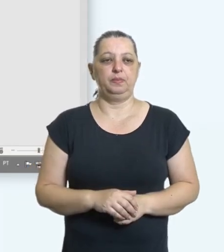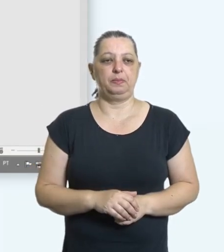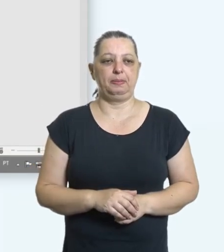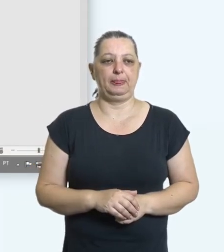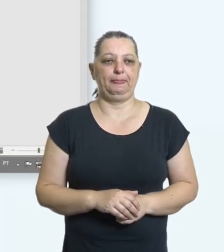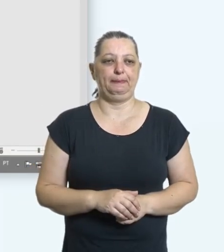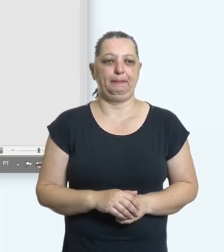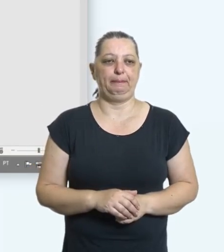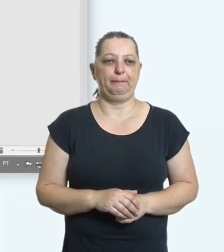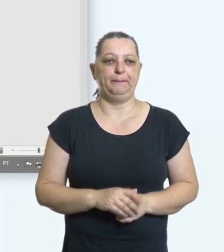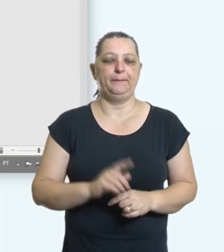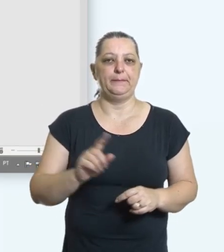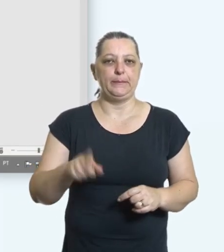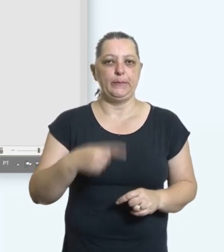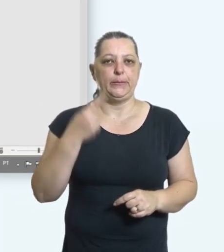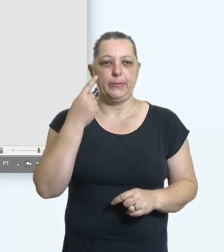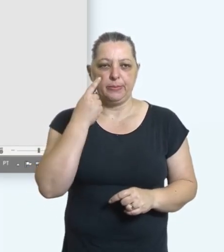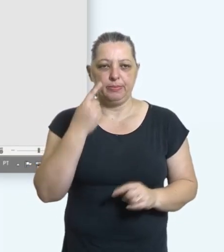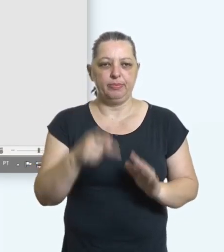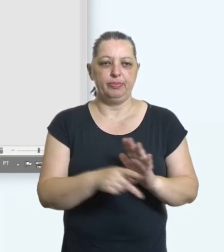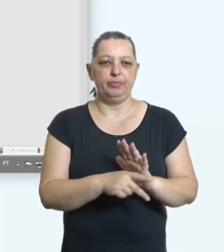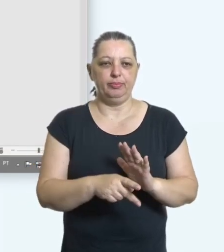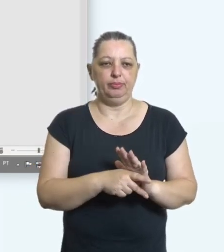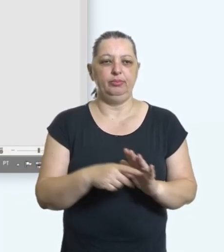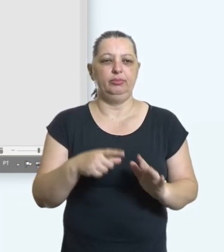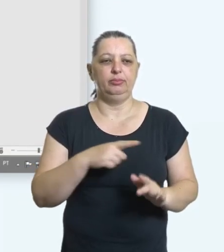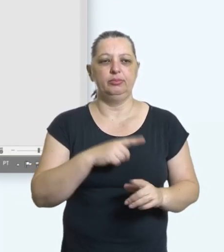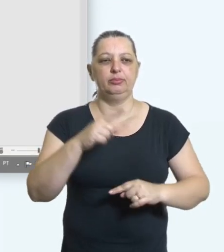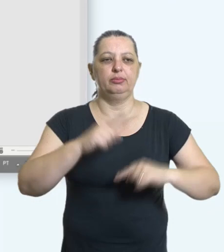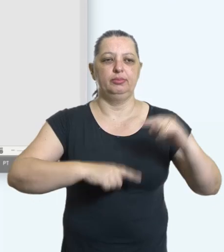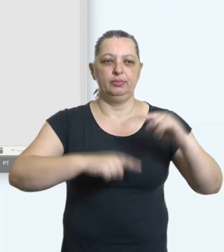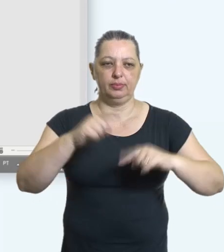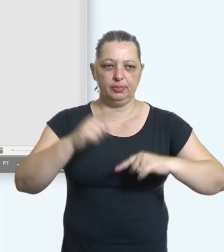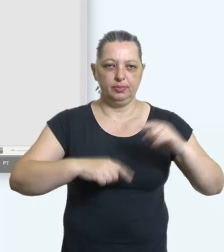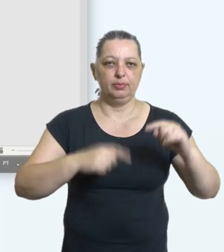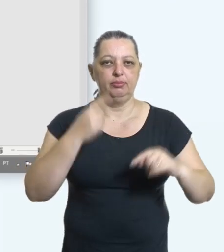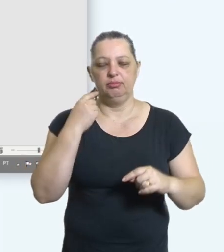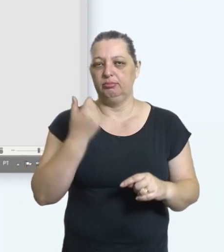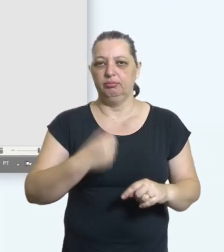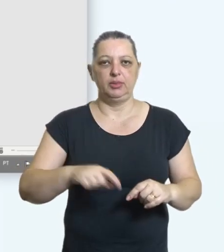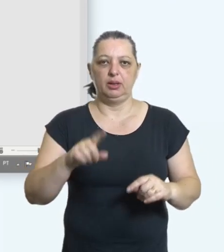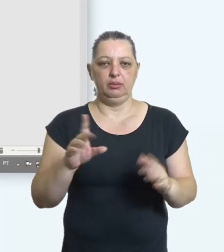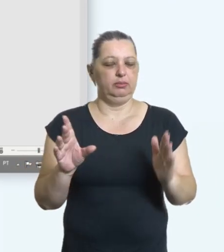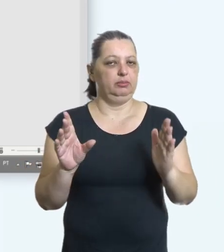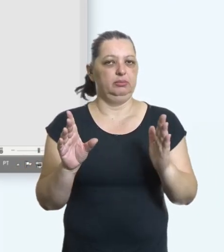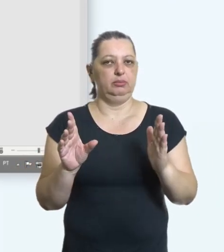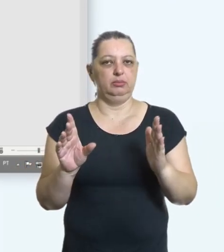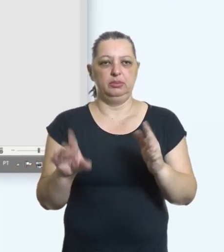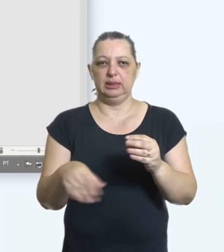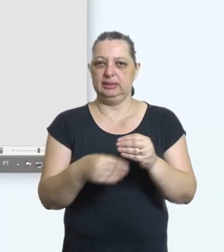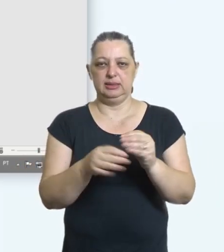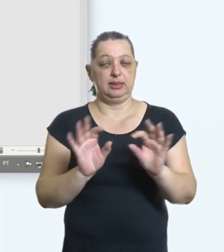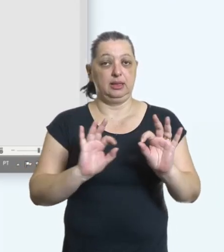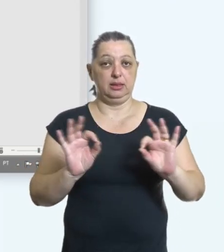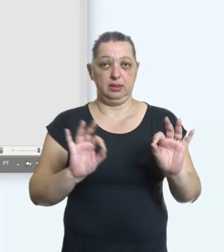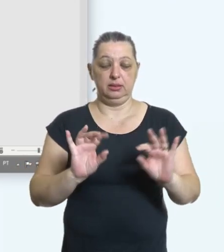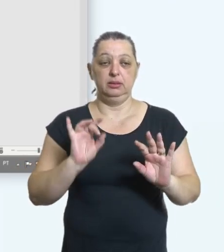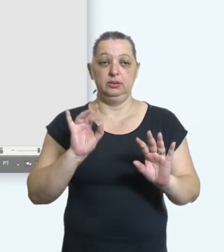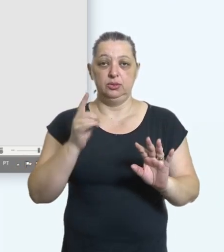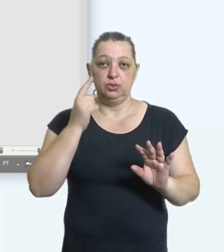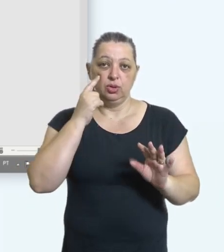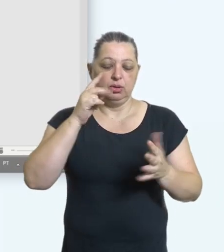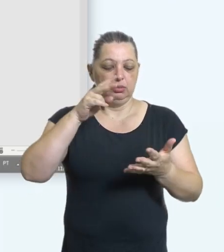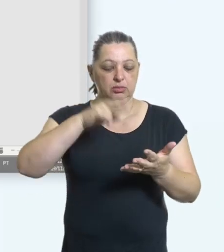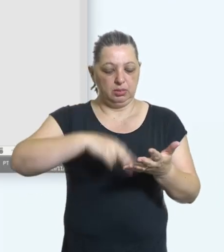vou dar um espaço, porque tem também no material. Eu não vou acrescentar nada, tá, gente? Eu só estou olhando para o